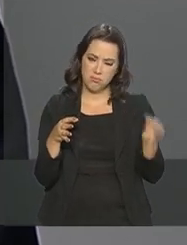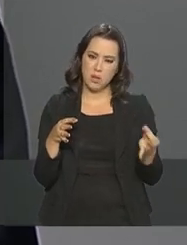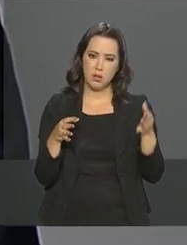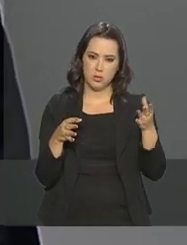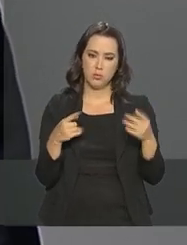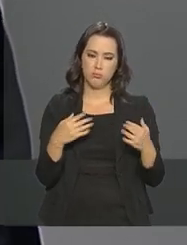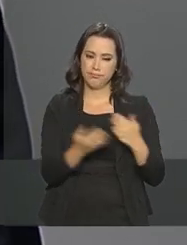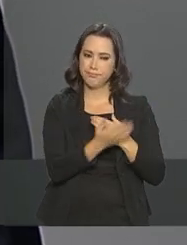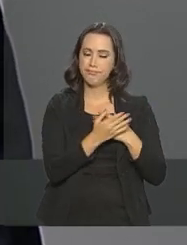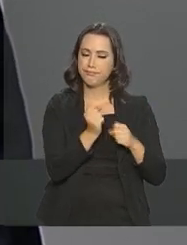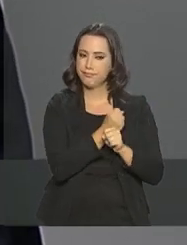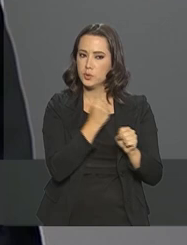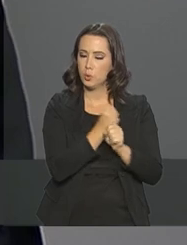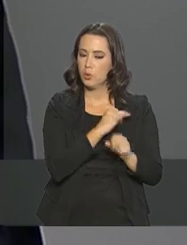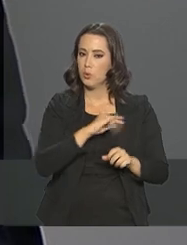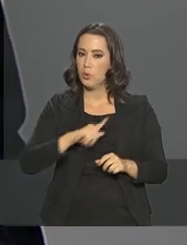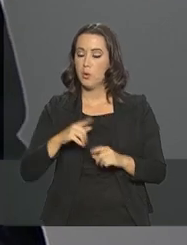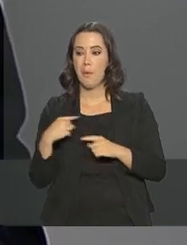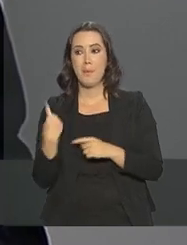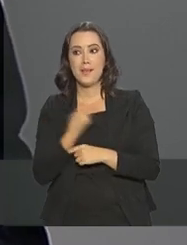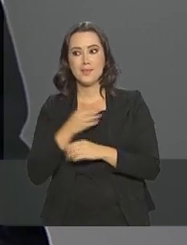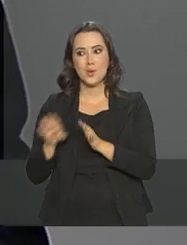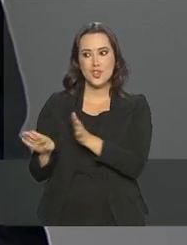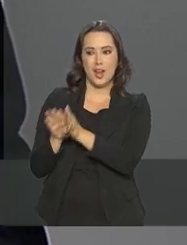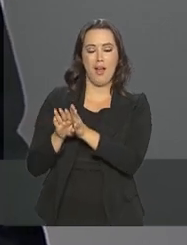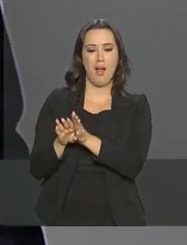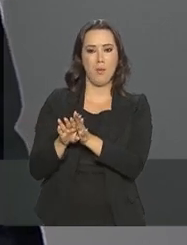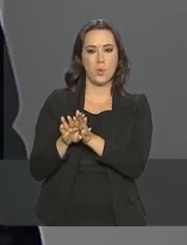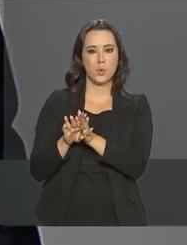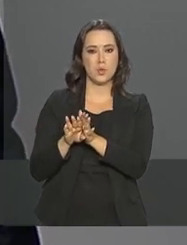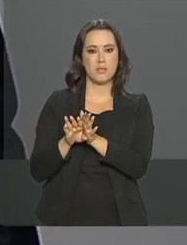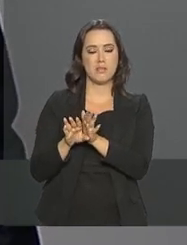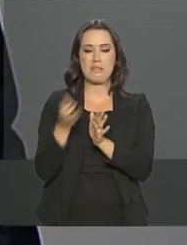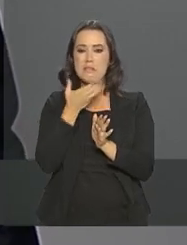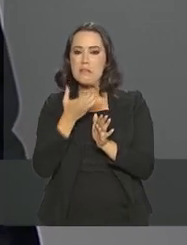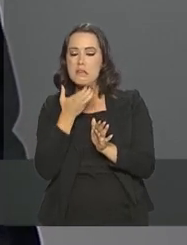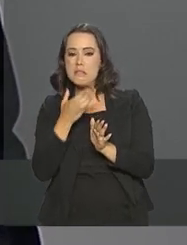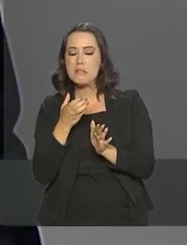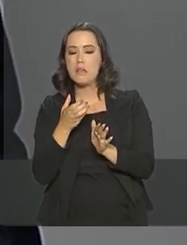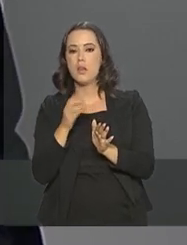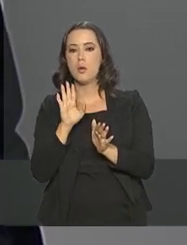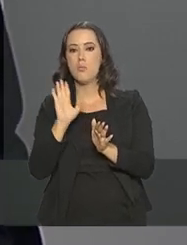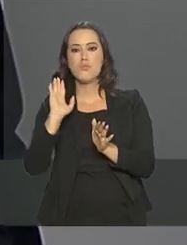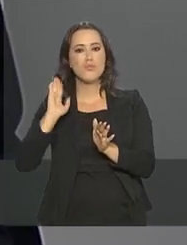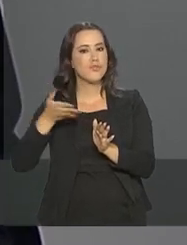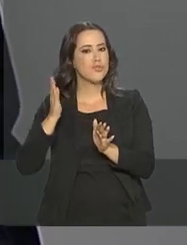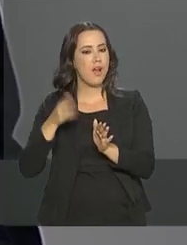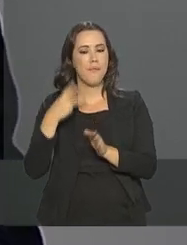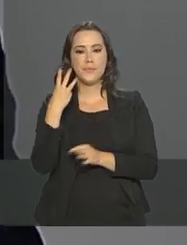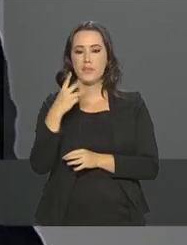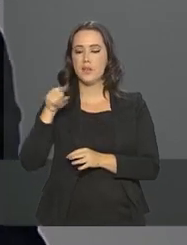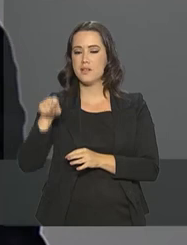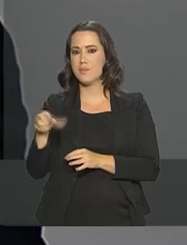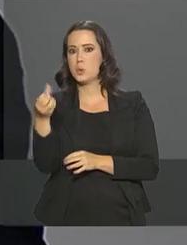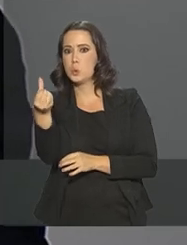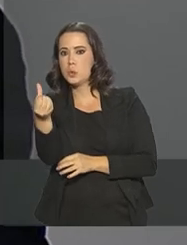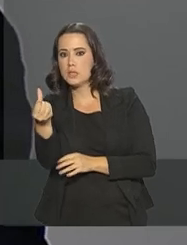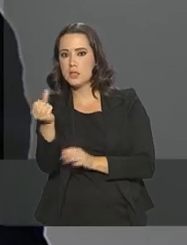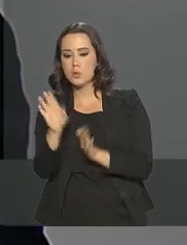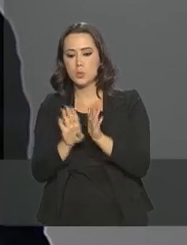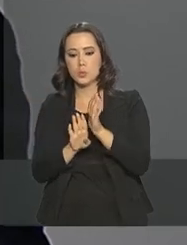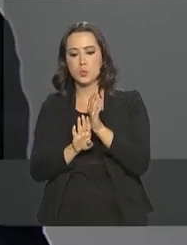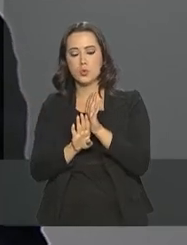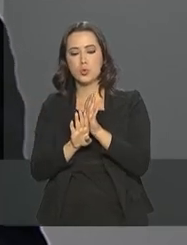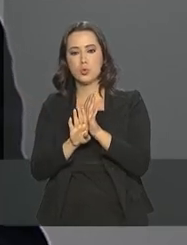nesta luta toda né quando chegamos em dezembro romero jucá já era de 3.6 ou seja caminhamos